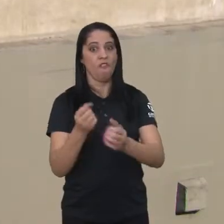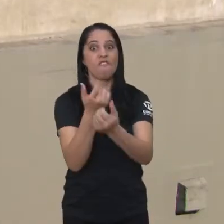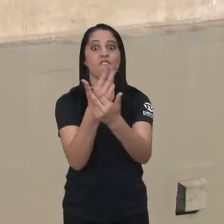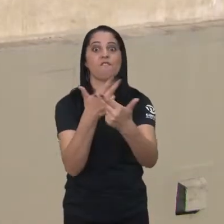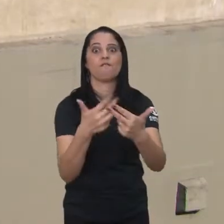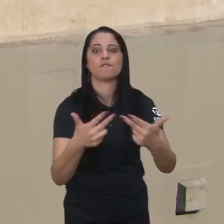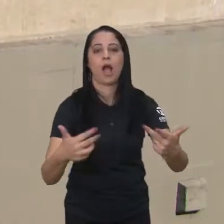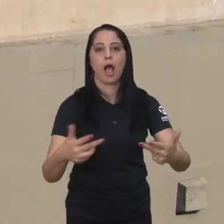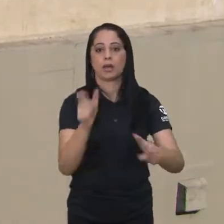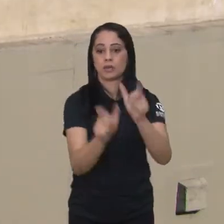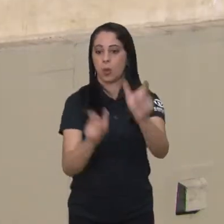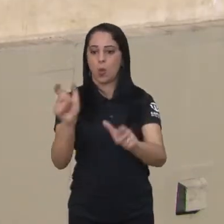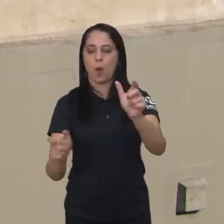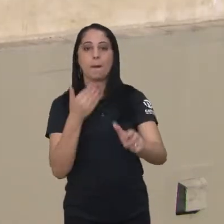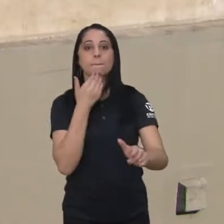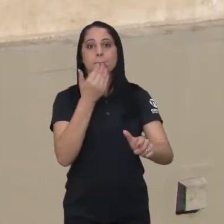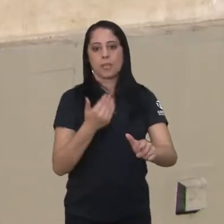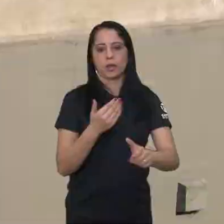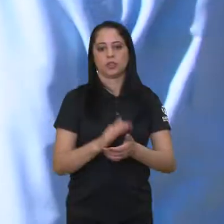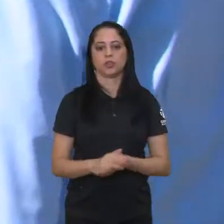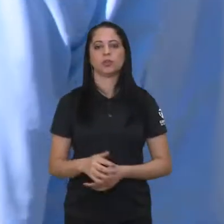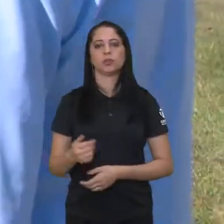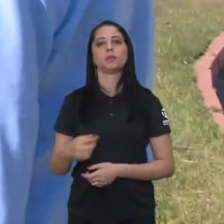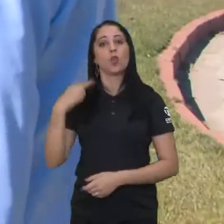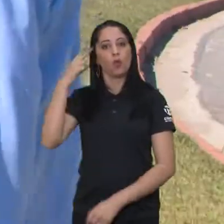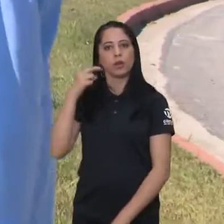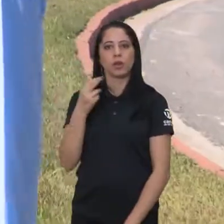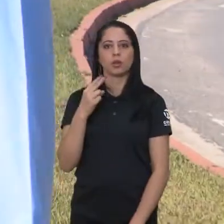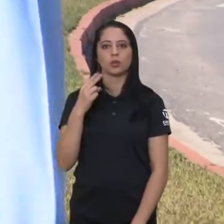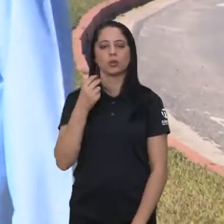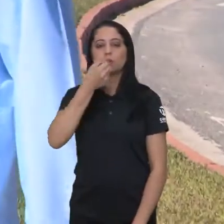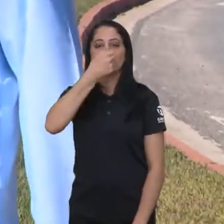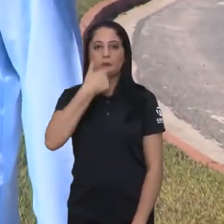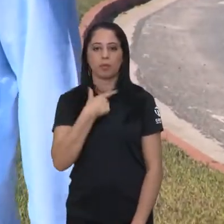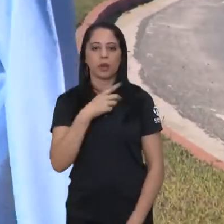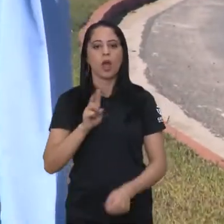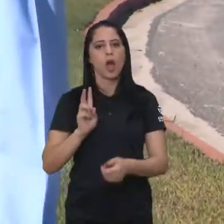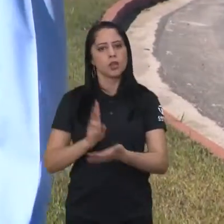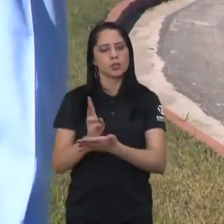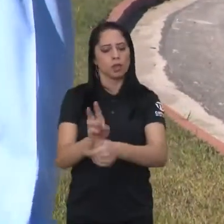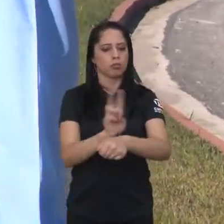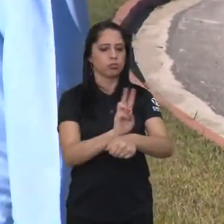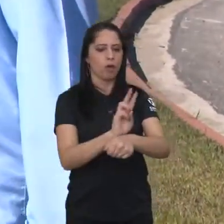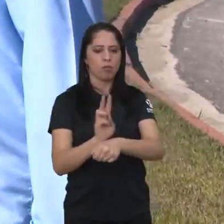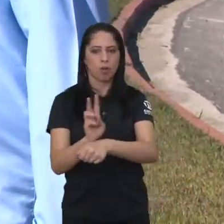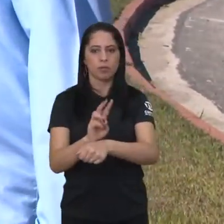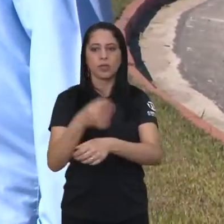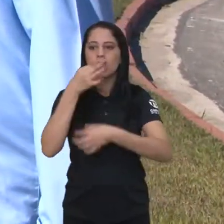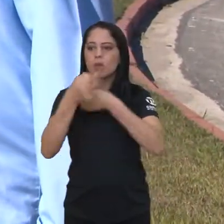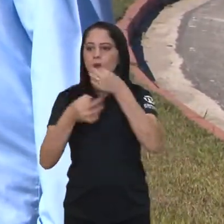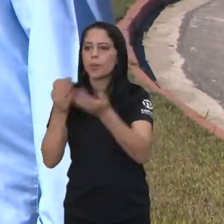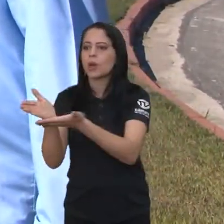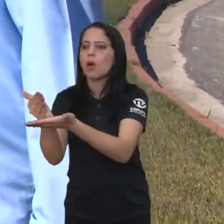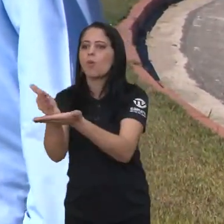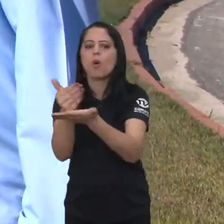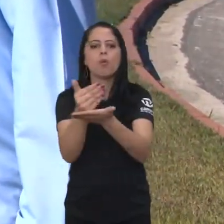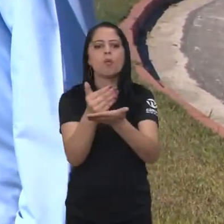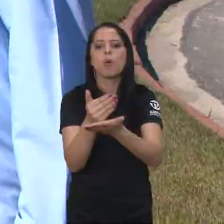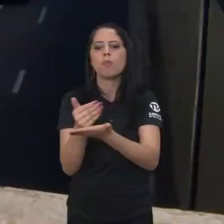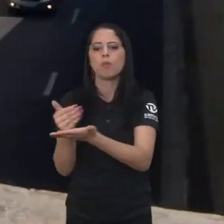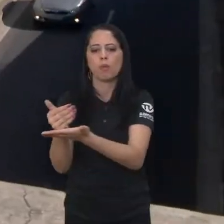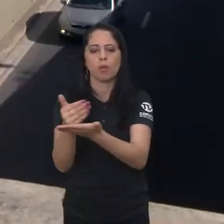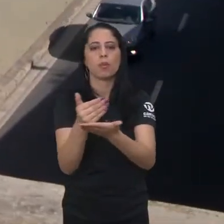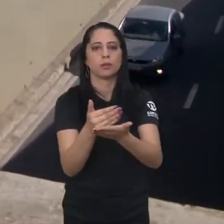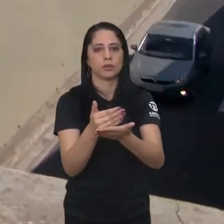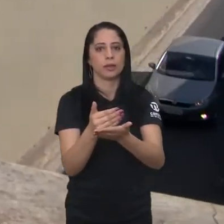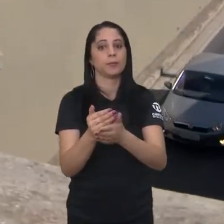Roberto do Eleven fiscalizou a execução da obra e também colheu demandas da população durante o processo de construção do novo trecho.